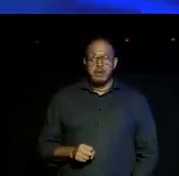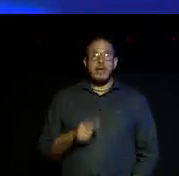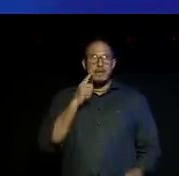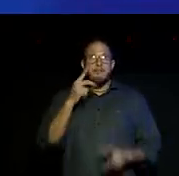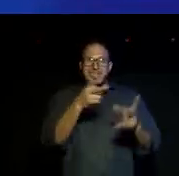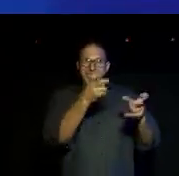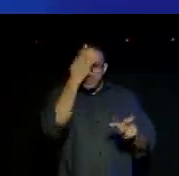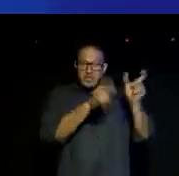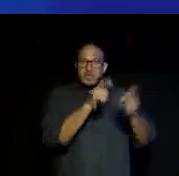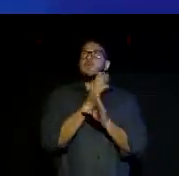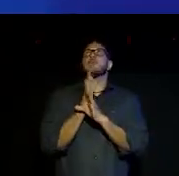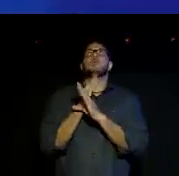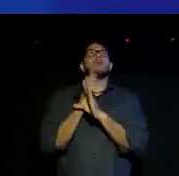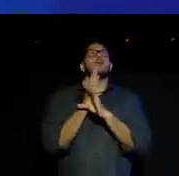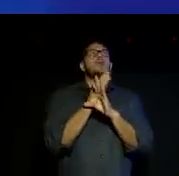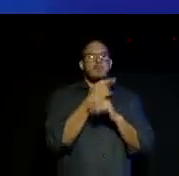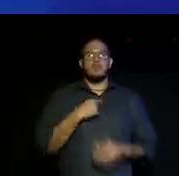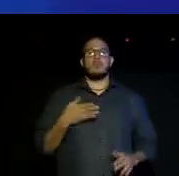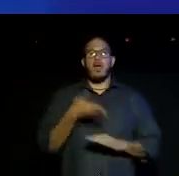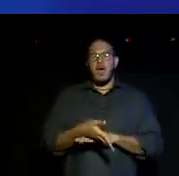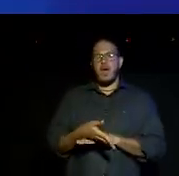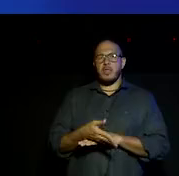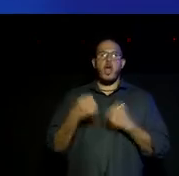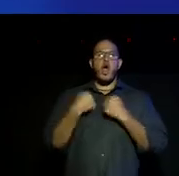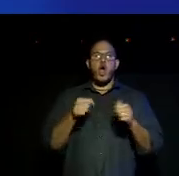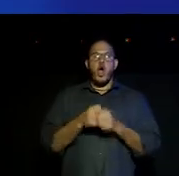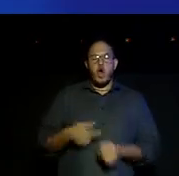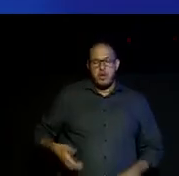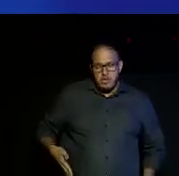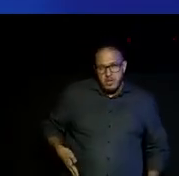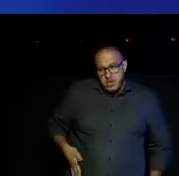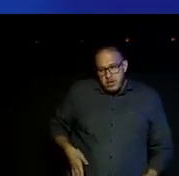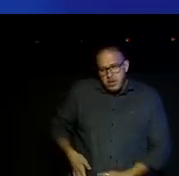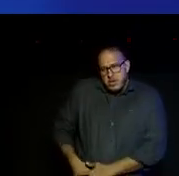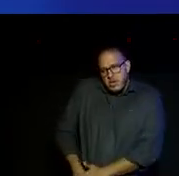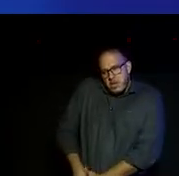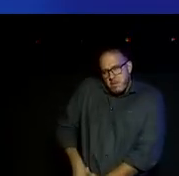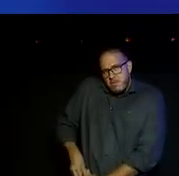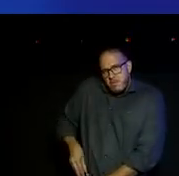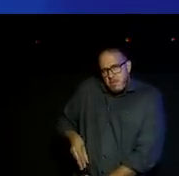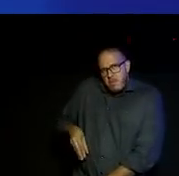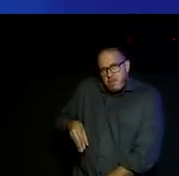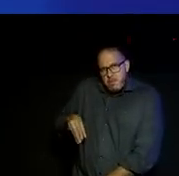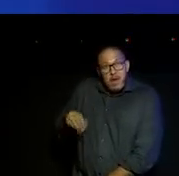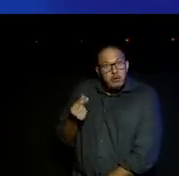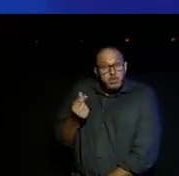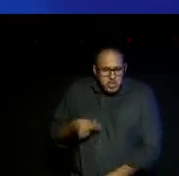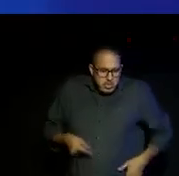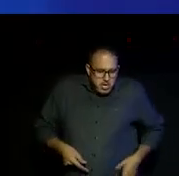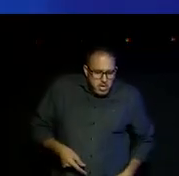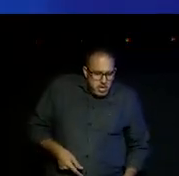alienação coletiva das pessoas. Alguém entra no ônibus, coloca a mão no seu bolso esquerdo, pega a sua carteira, no seu